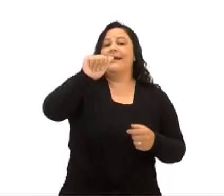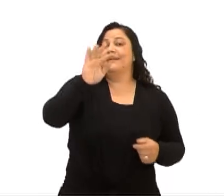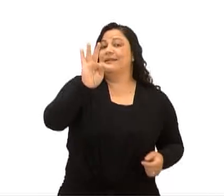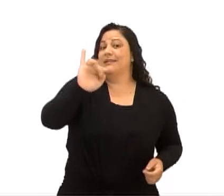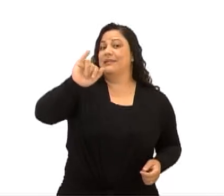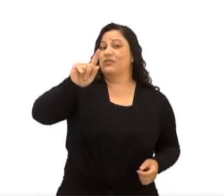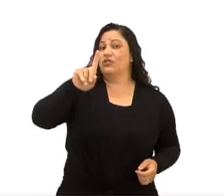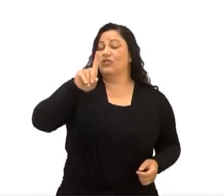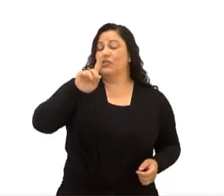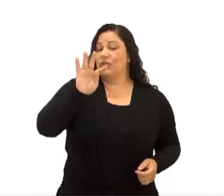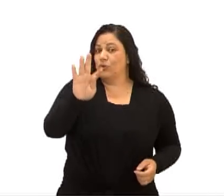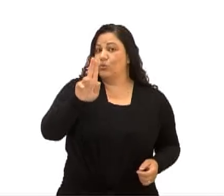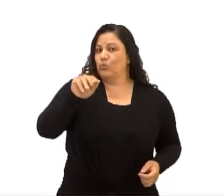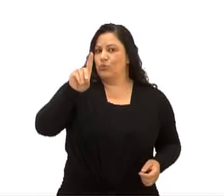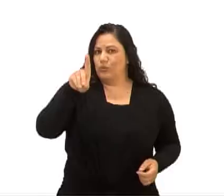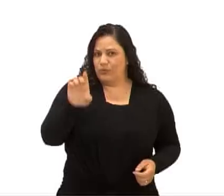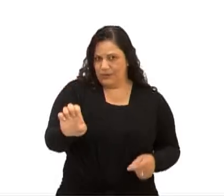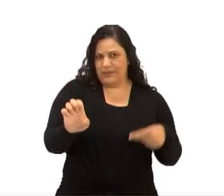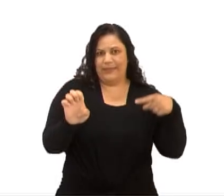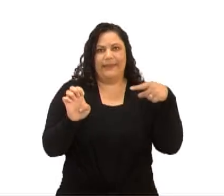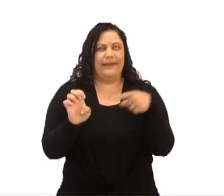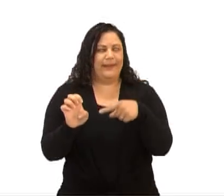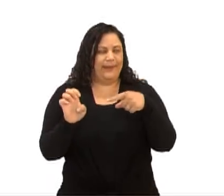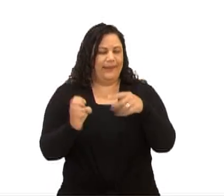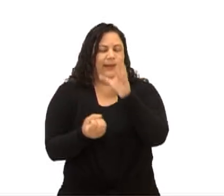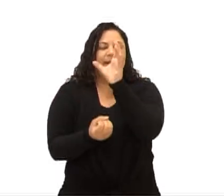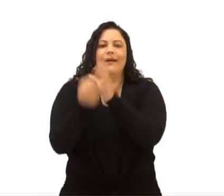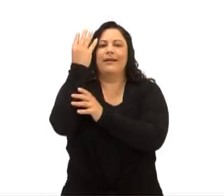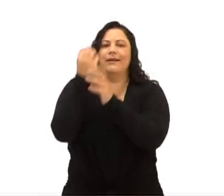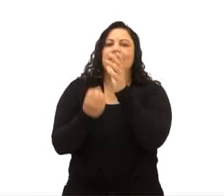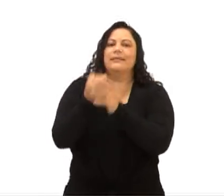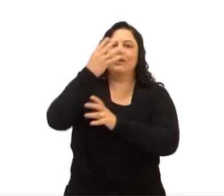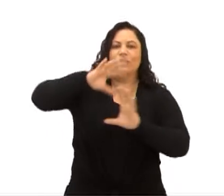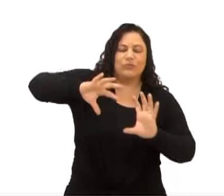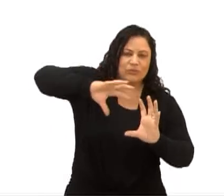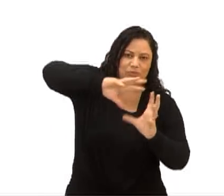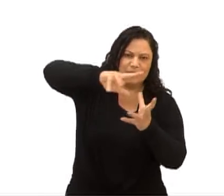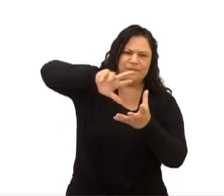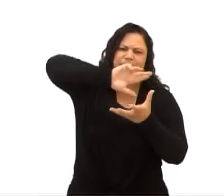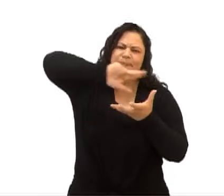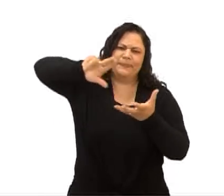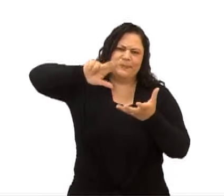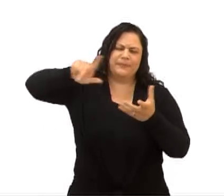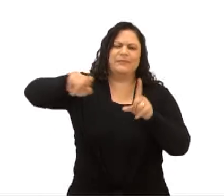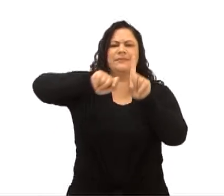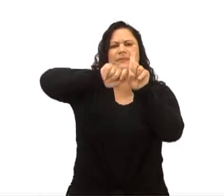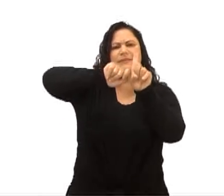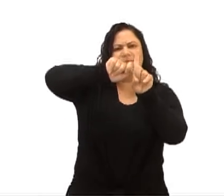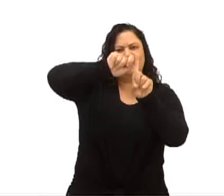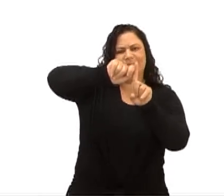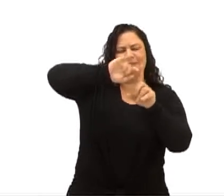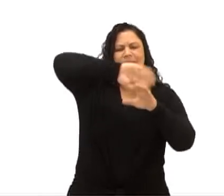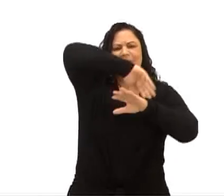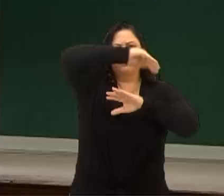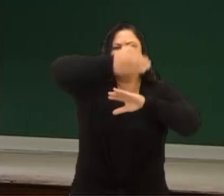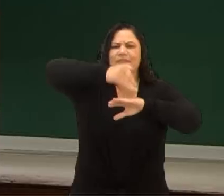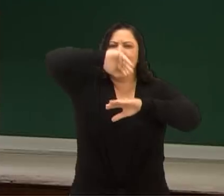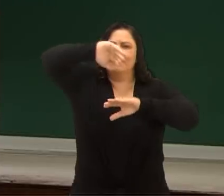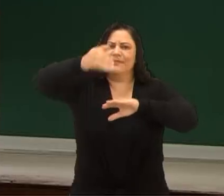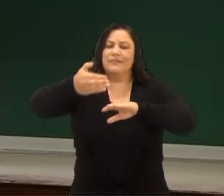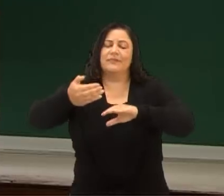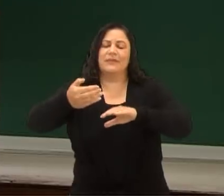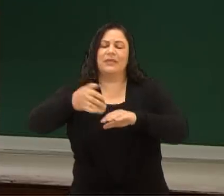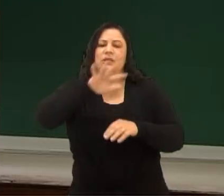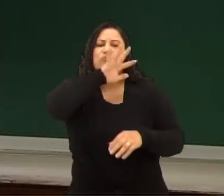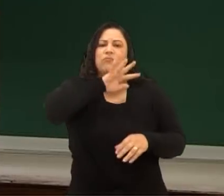palavrinha, originando as zonas térmicas do planeta que apresentam diferentes climas, solos, fauna e flora,